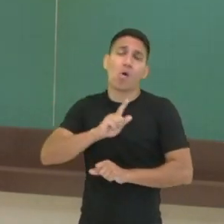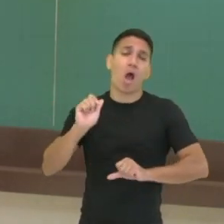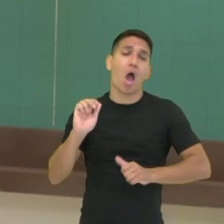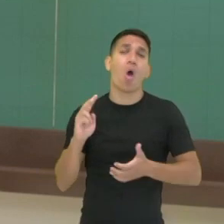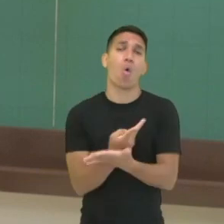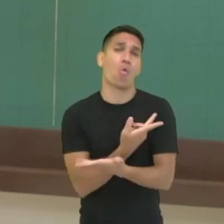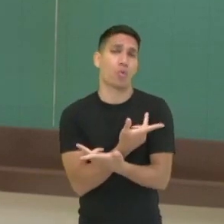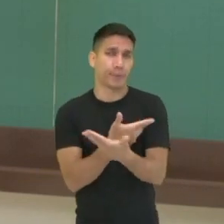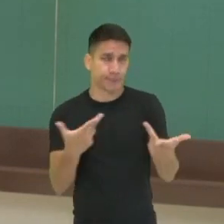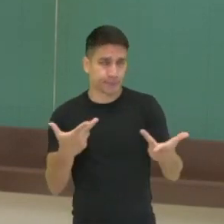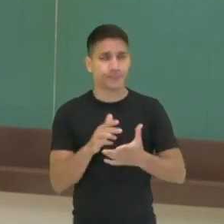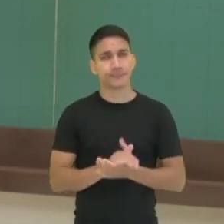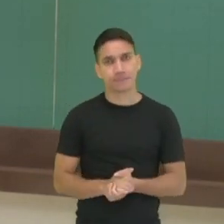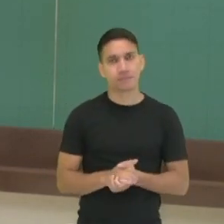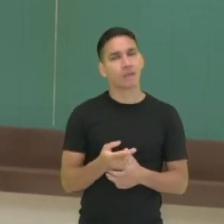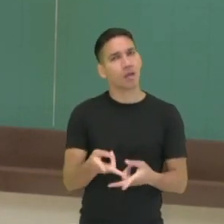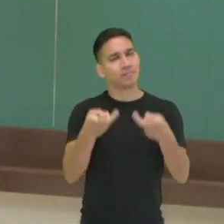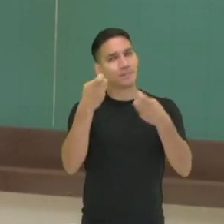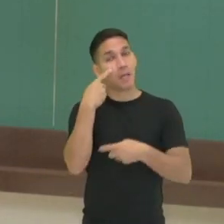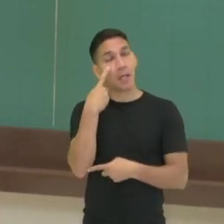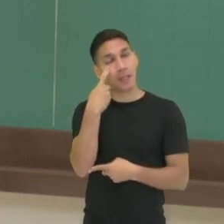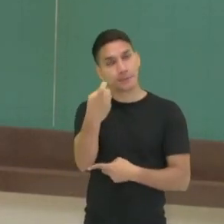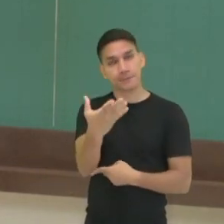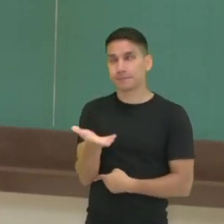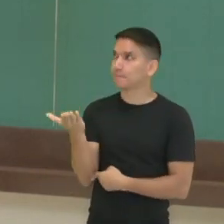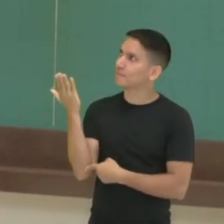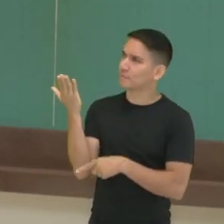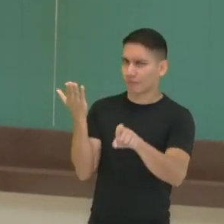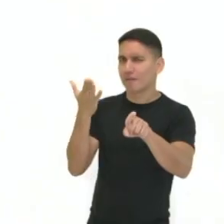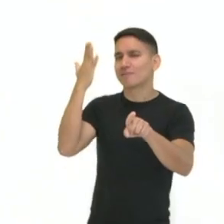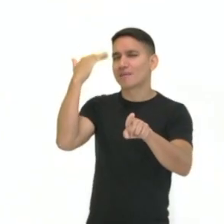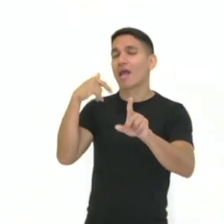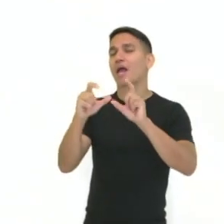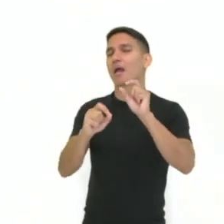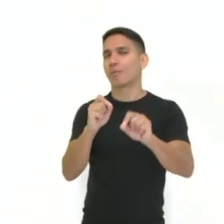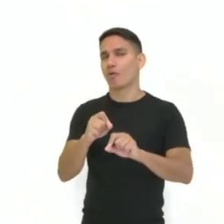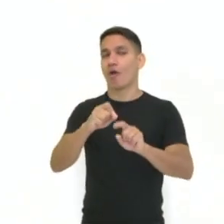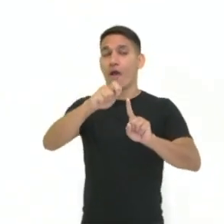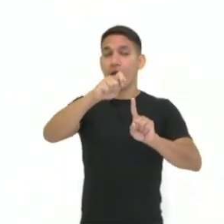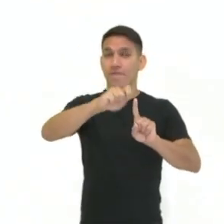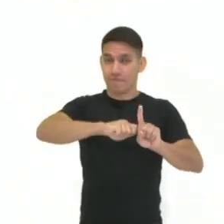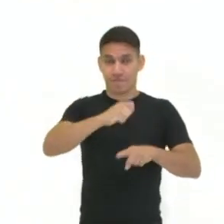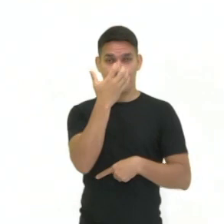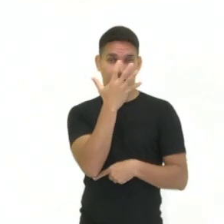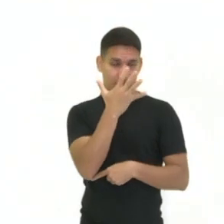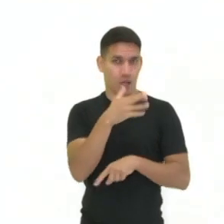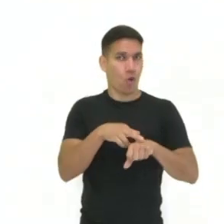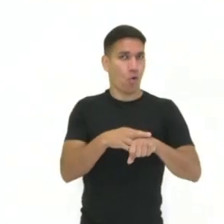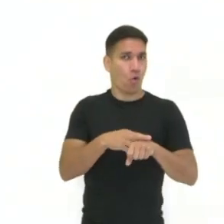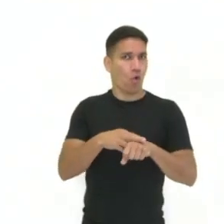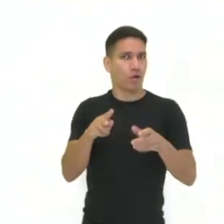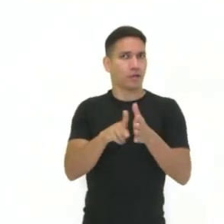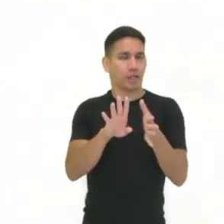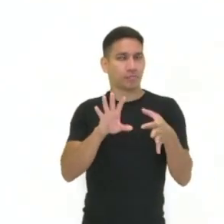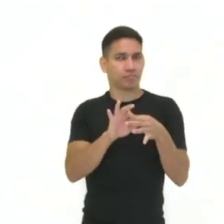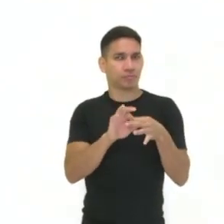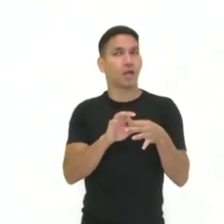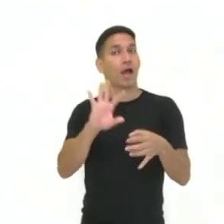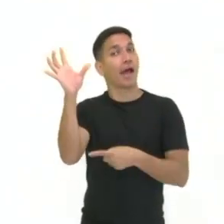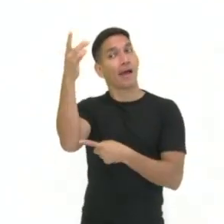aconteça. Então, olha que interessante nessa tela. Você sabia? Fevereiro Roxo é o mês de